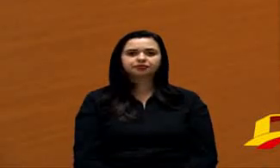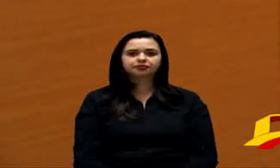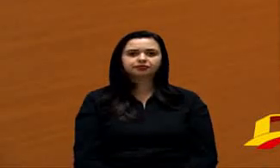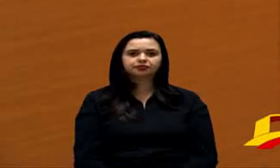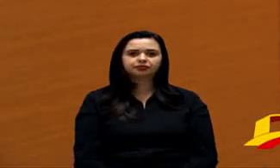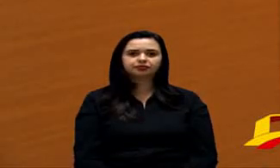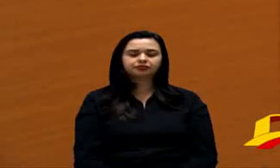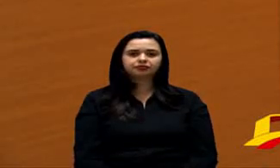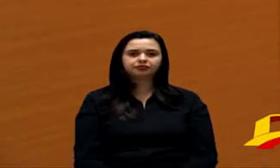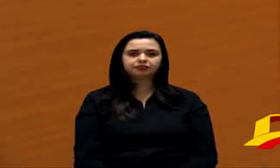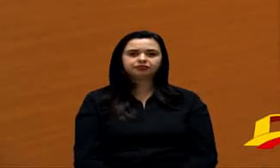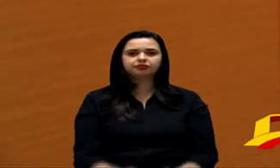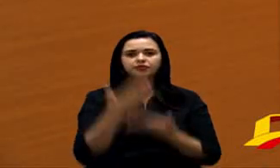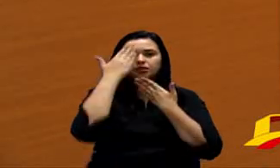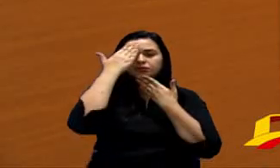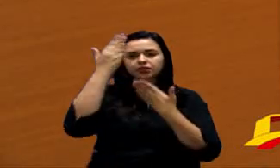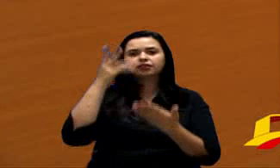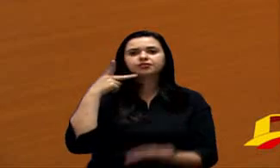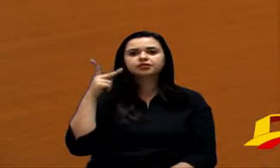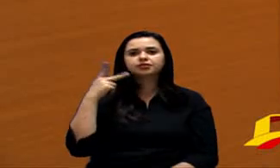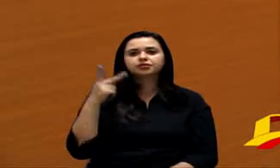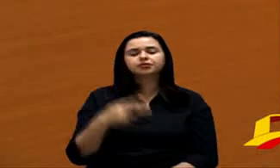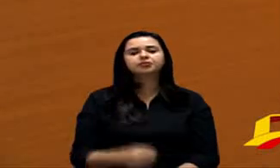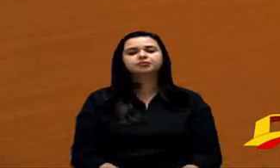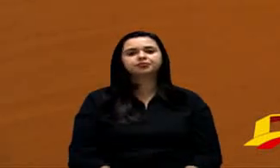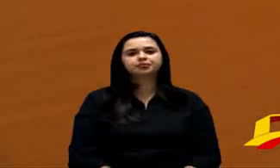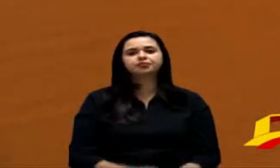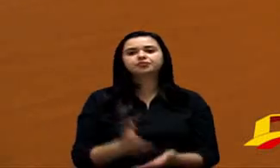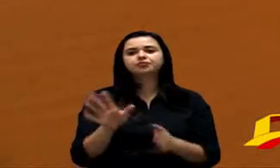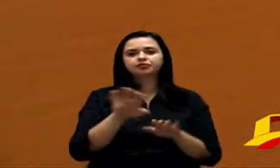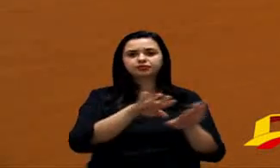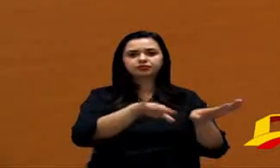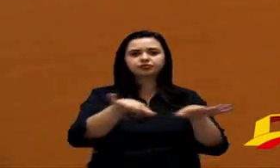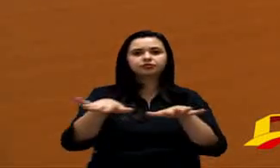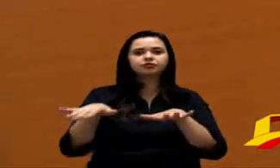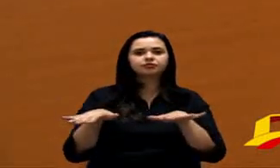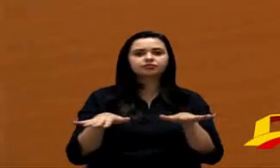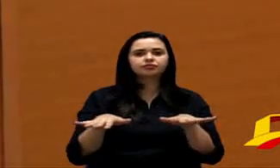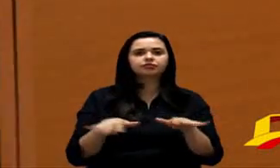Obrigado, vereador Fausto. E de antemão, pessoal...